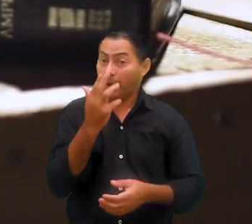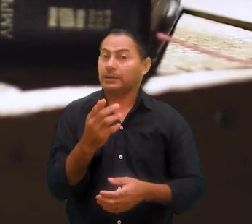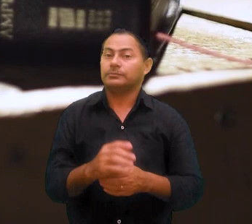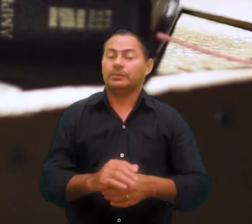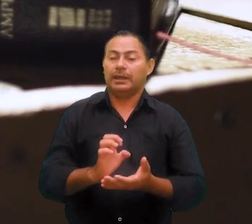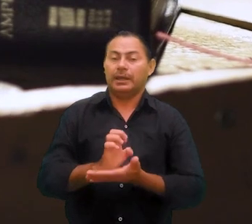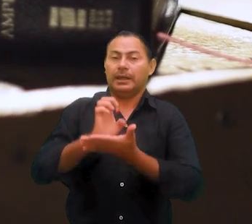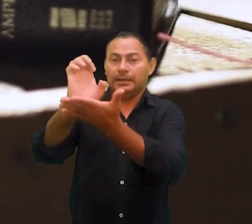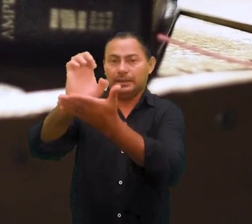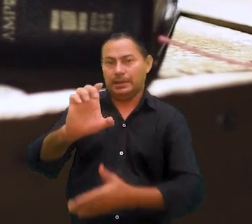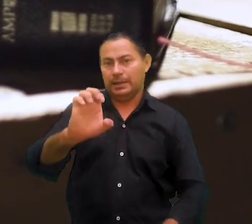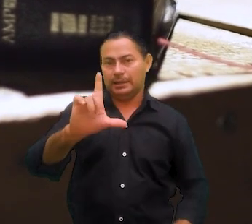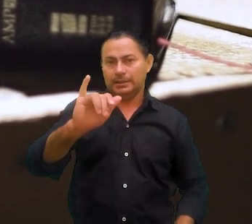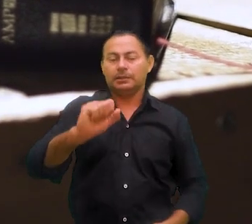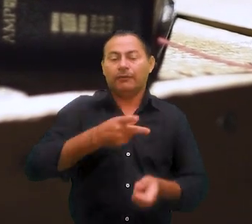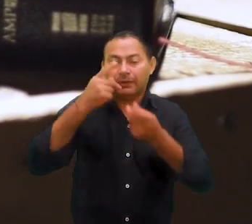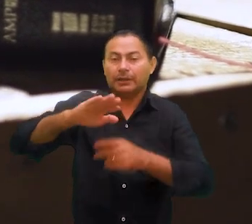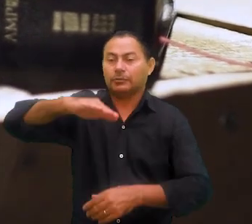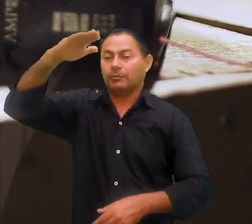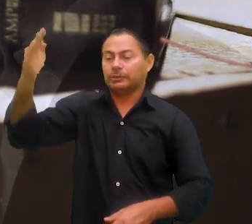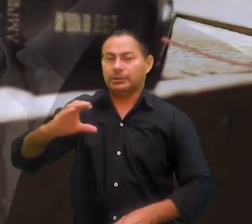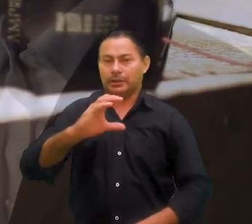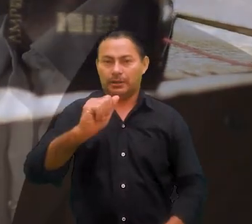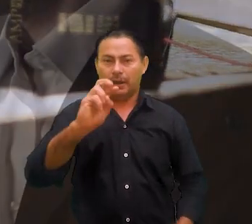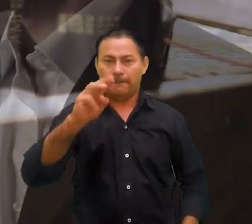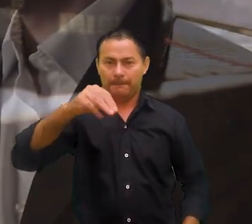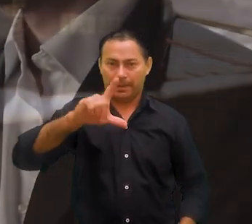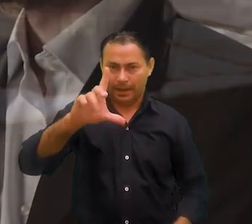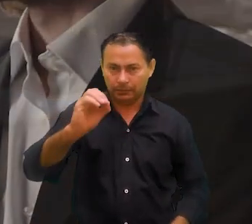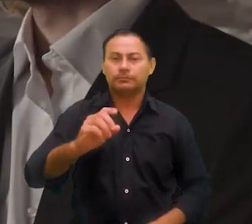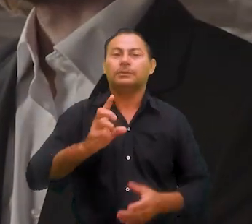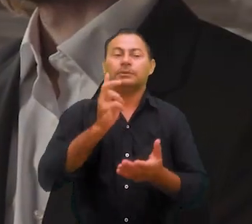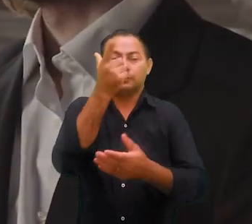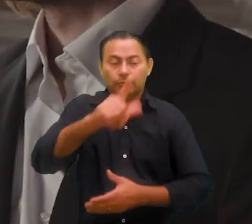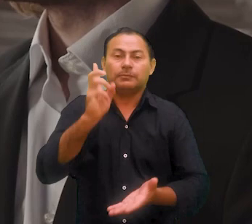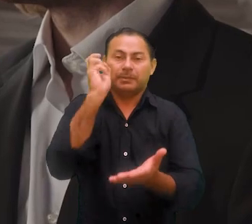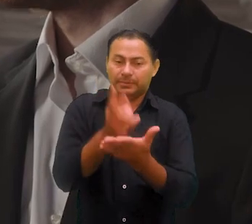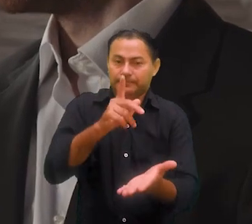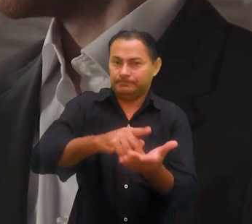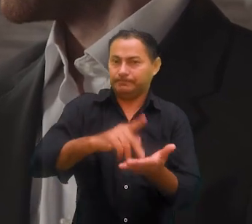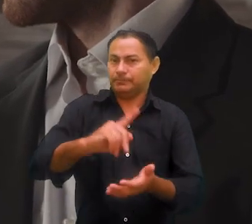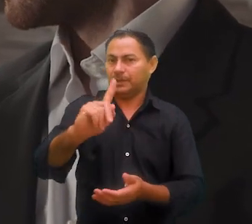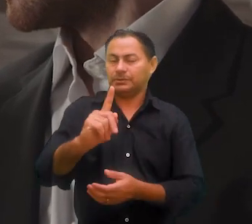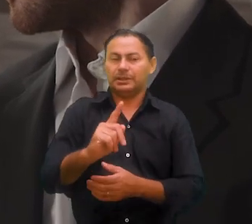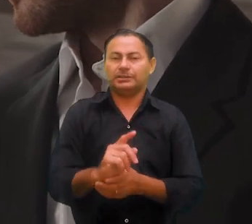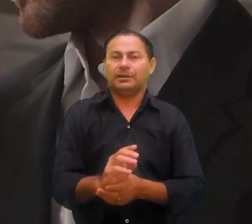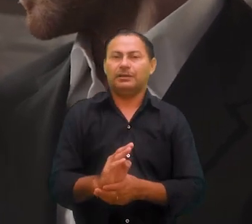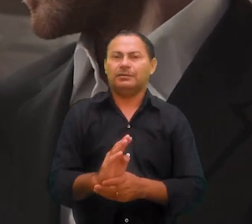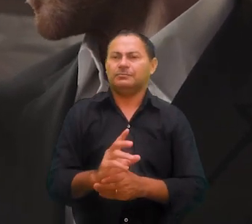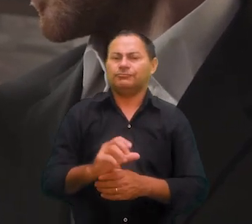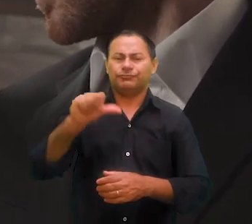tanto, e acho que foi isso que Elias estava dizendo no Monte Carmelo. Mais uma vez, a mesma verdade. Não